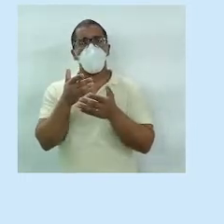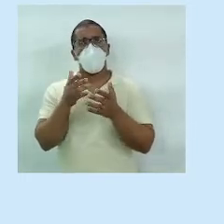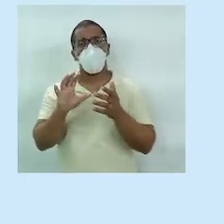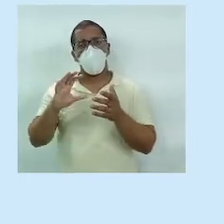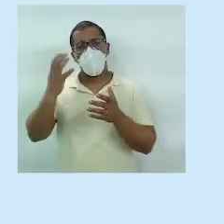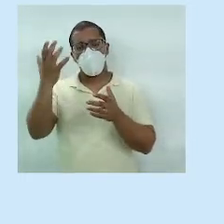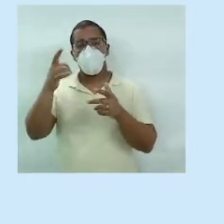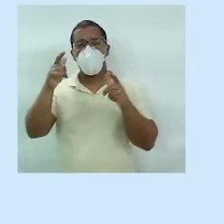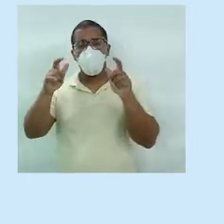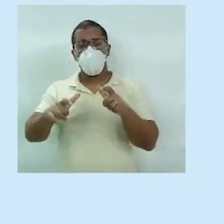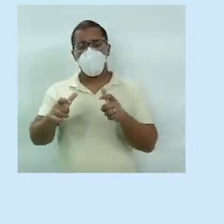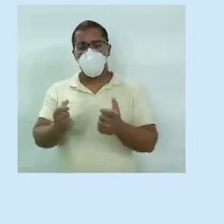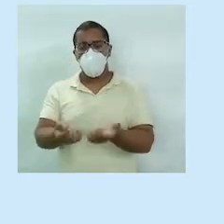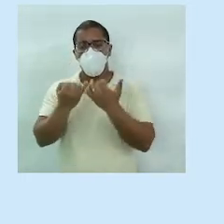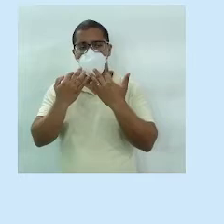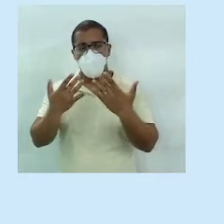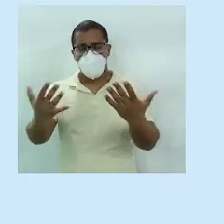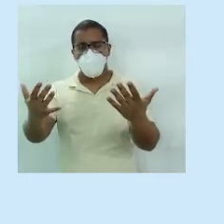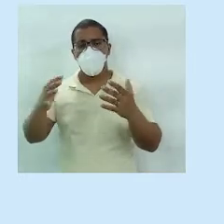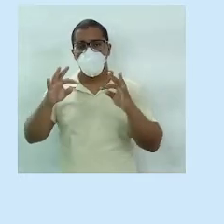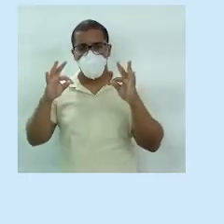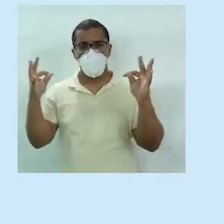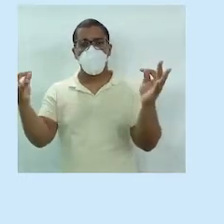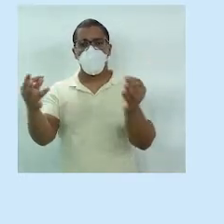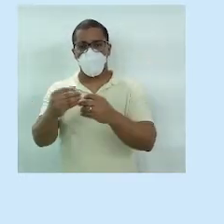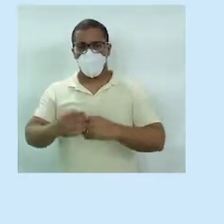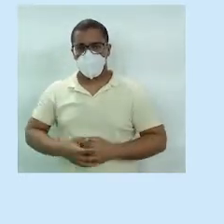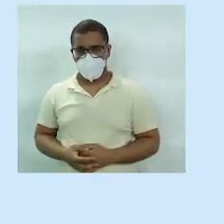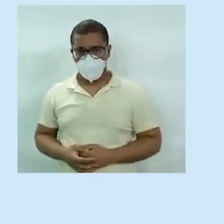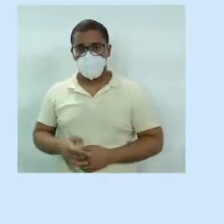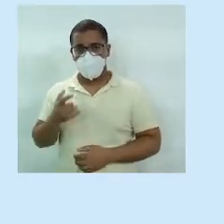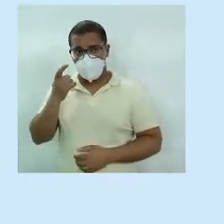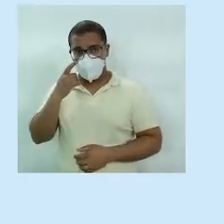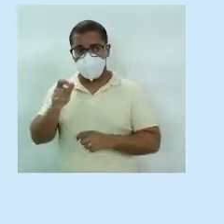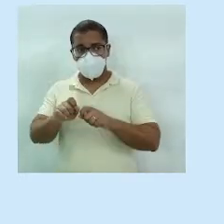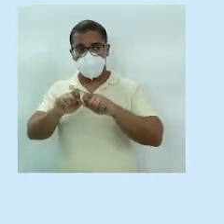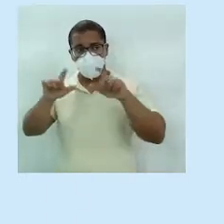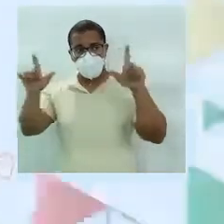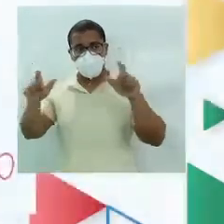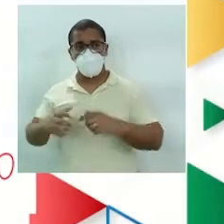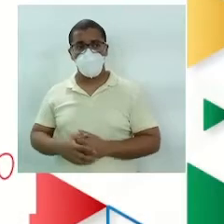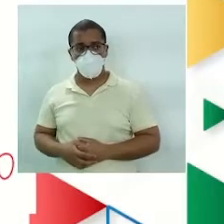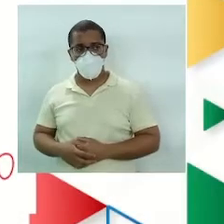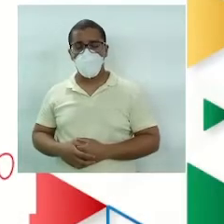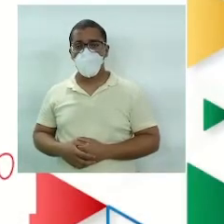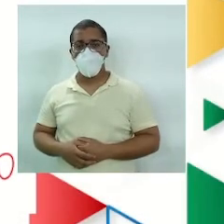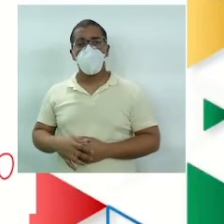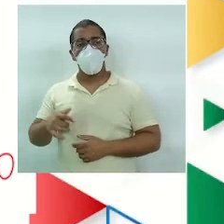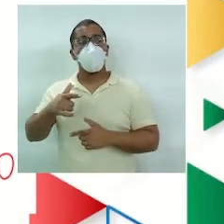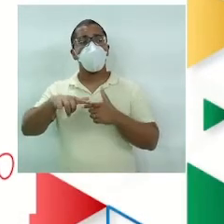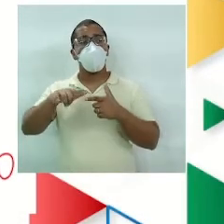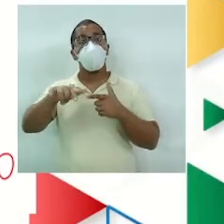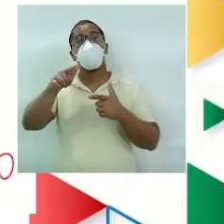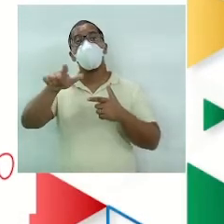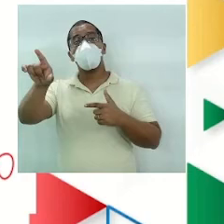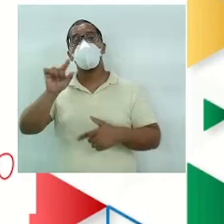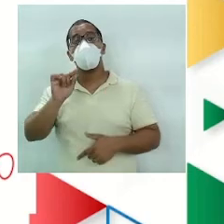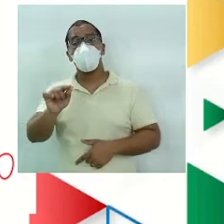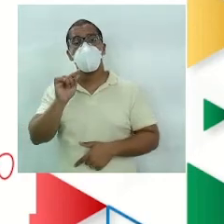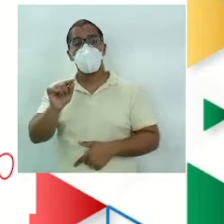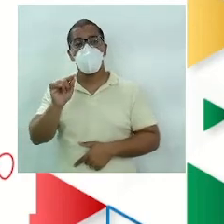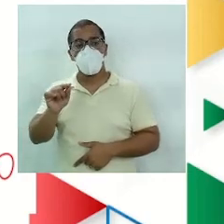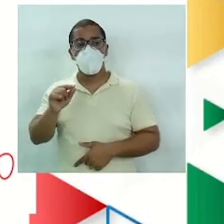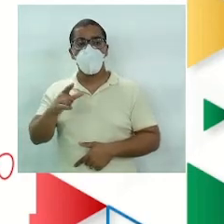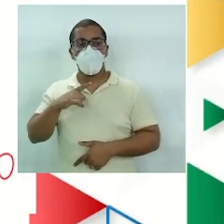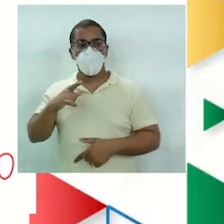áreas produtivas para todas as pessoas, tá certo? Vamos lá, na tela. Outro problema associado à presença